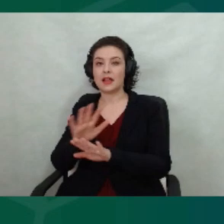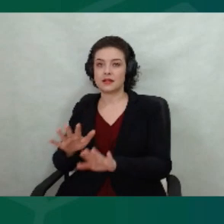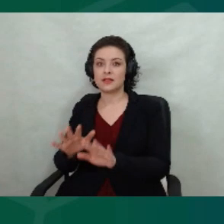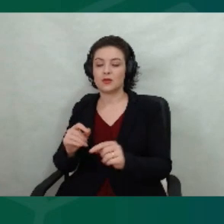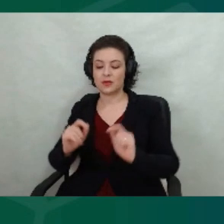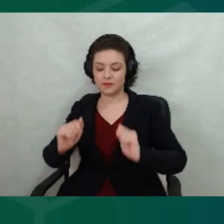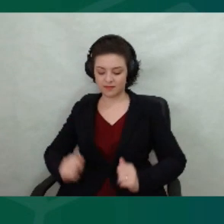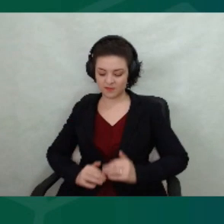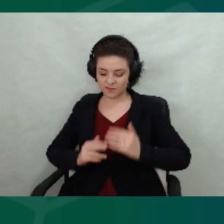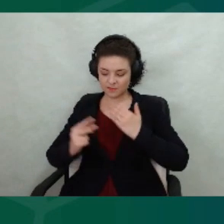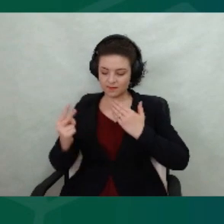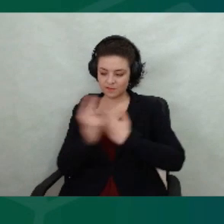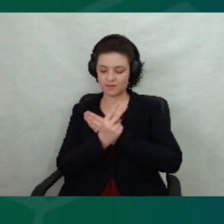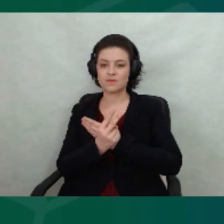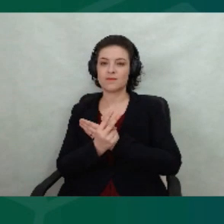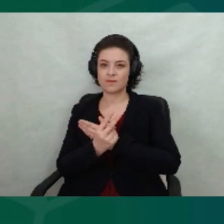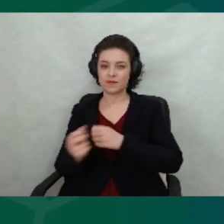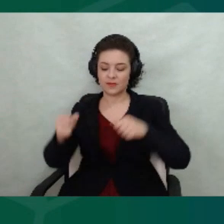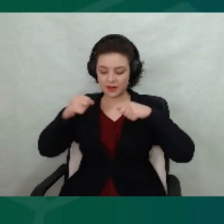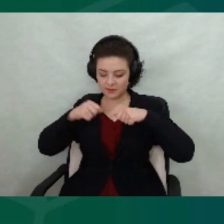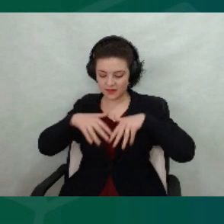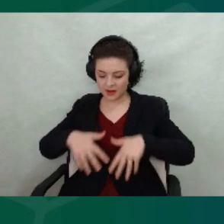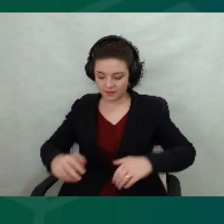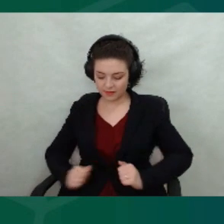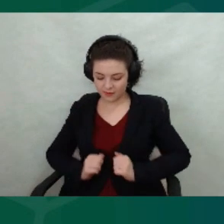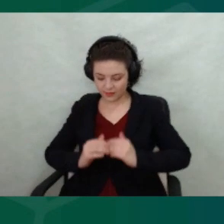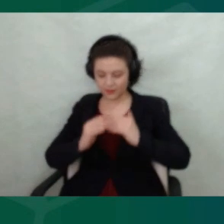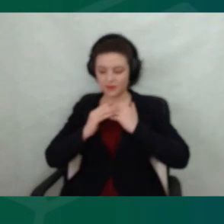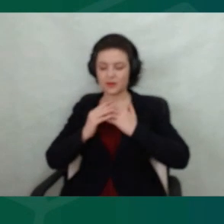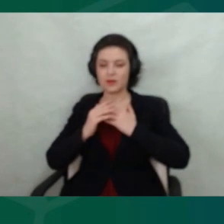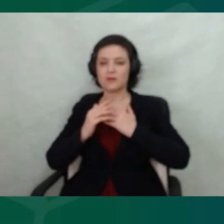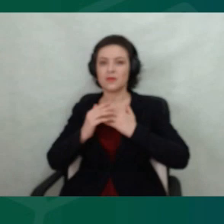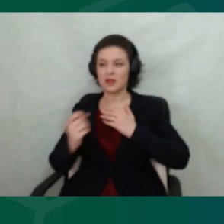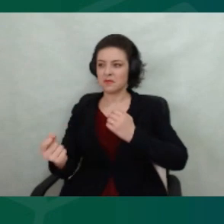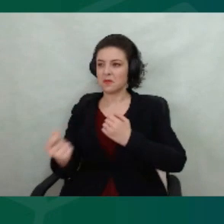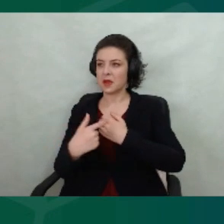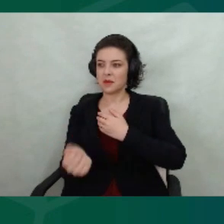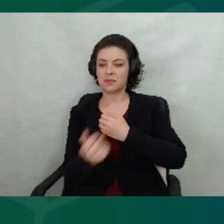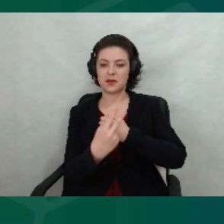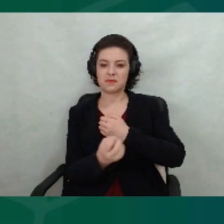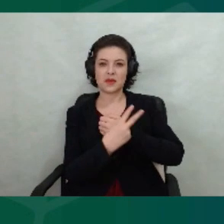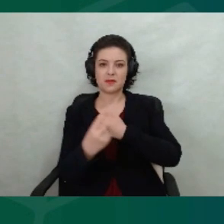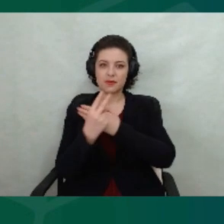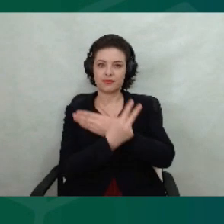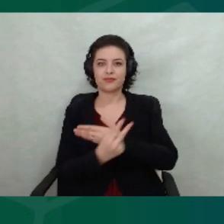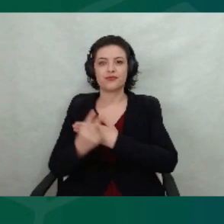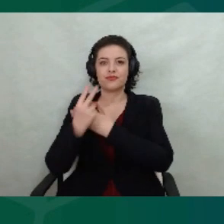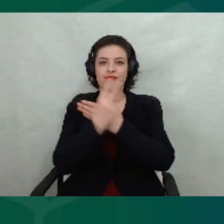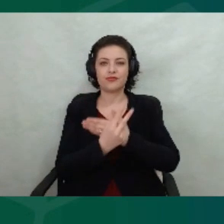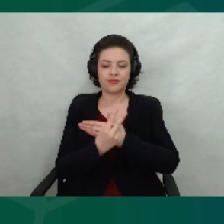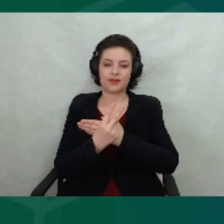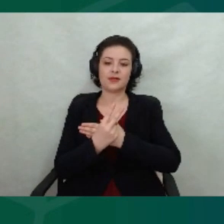vá prevenir, neutralizar esta espícula. Então, quase todas as vacinas têm como base